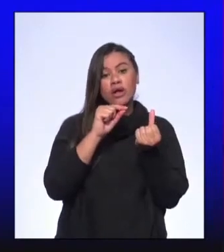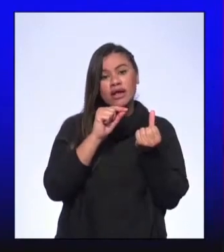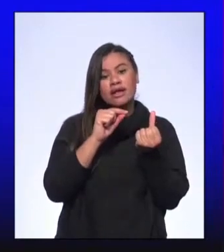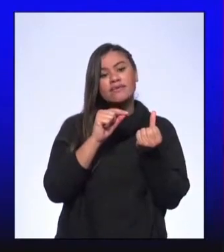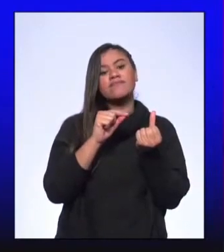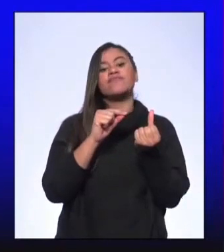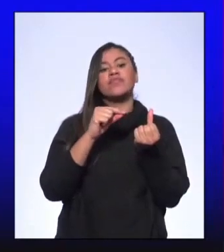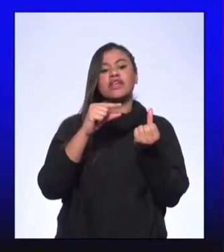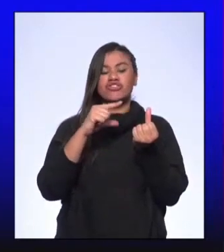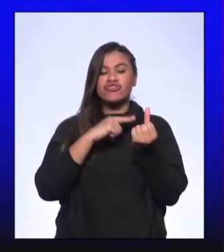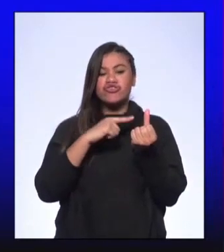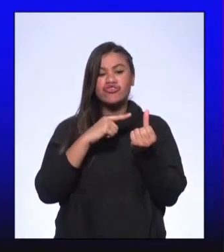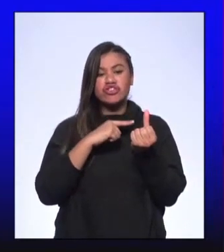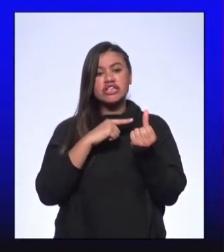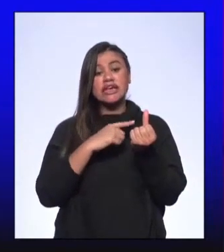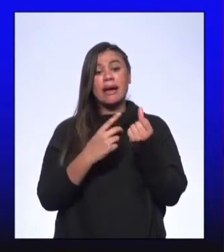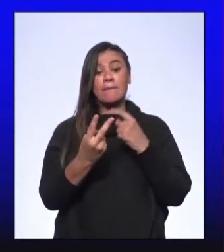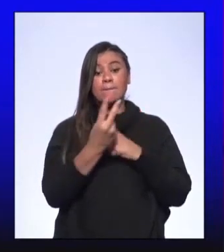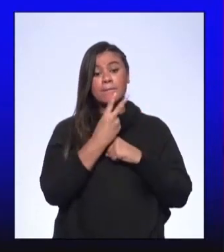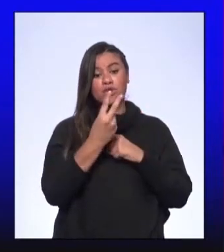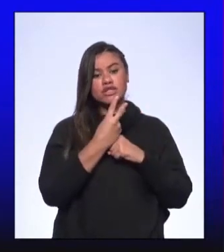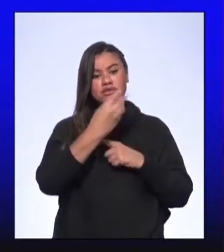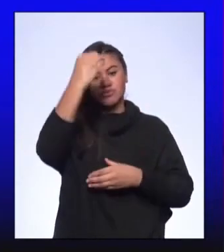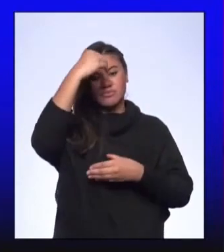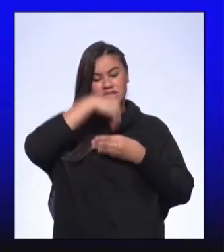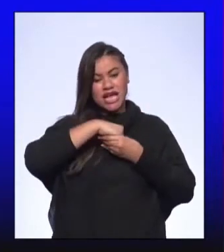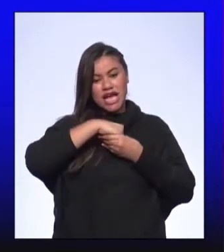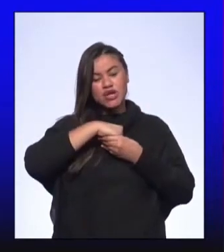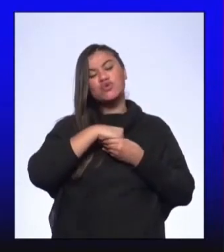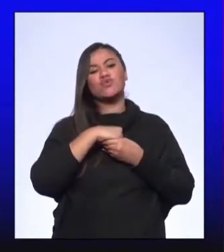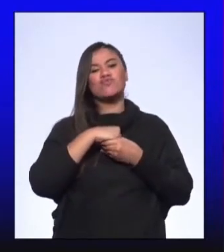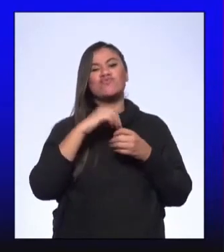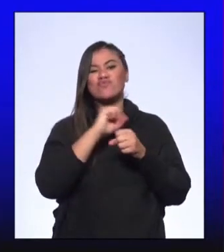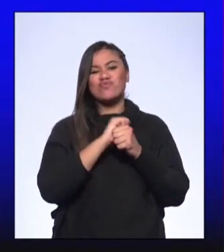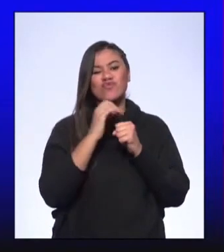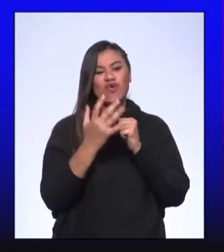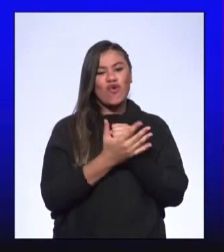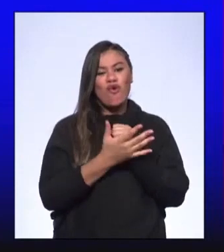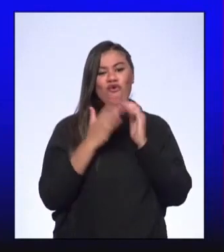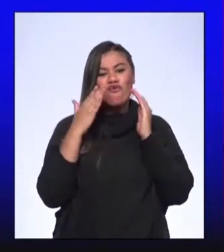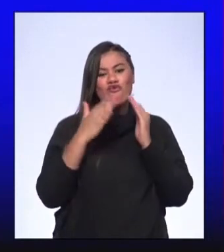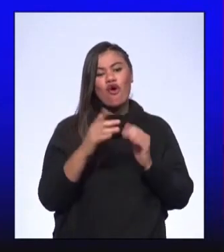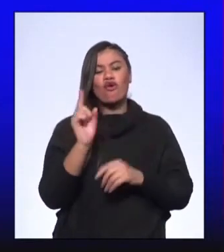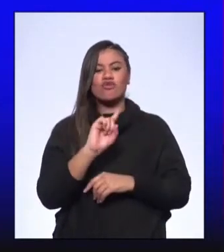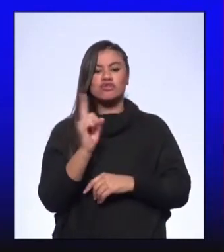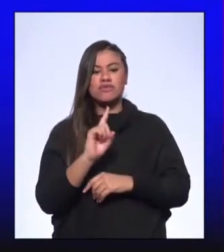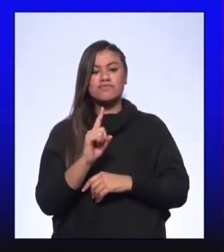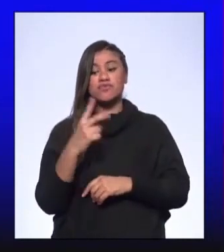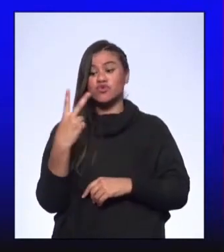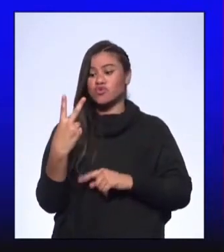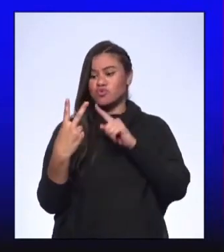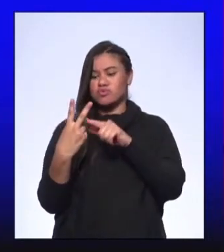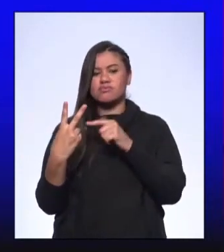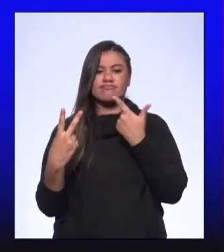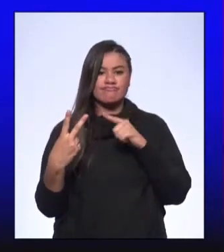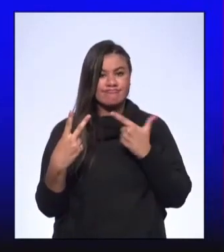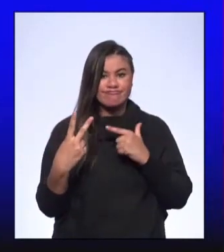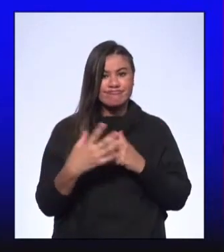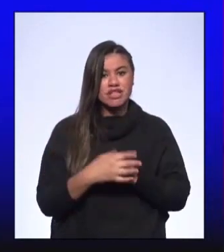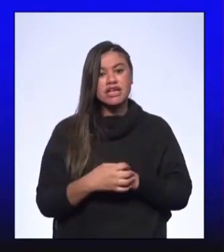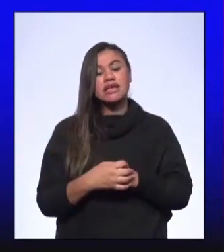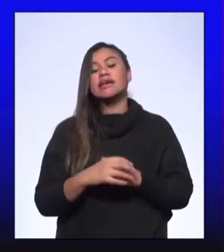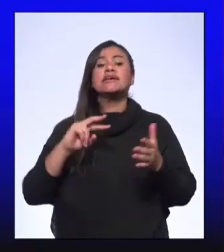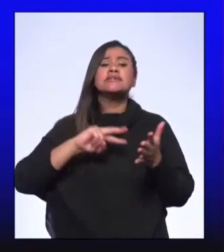imunidade celular positiva, específica para esse novo coronavírus. Ou seja, isso significa que há